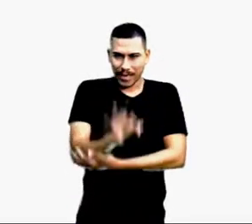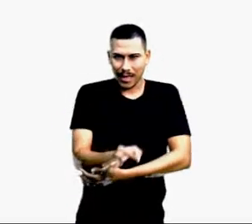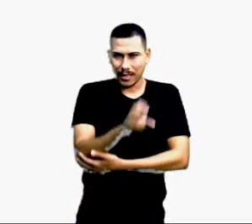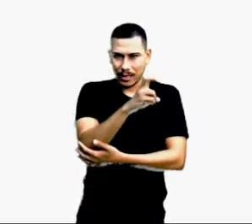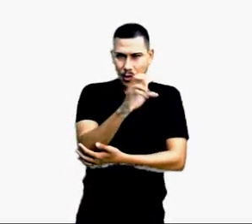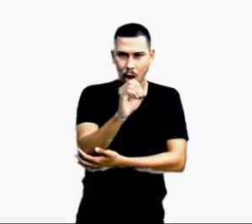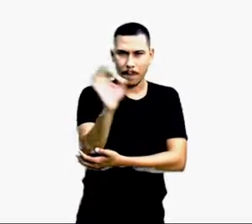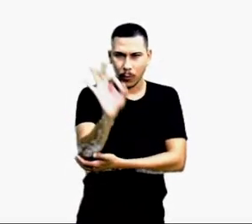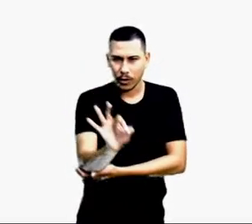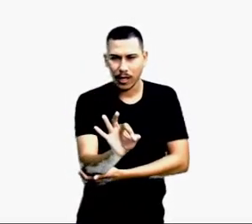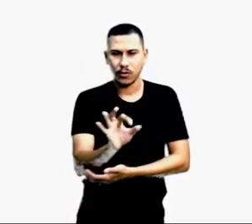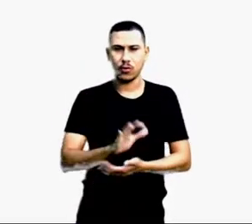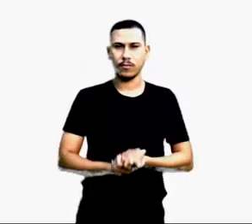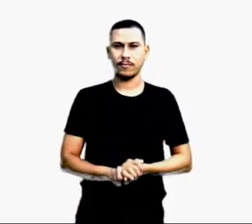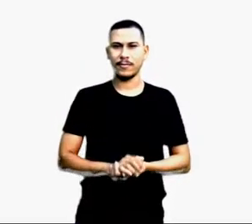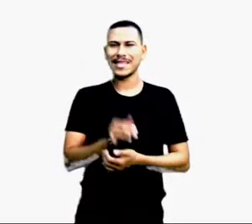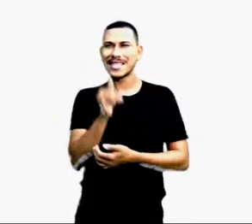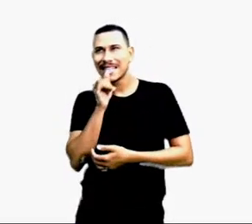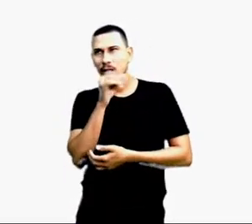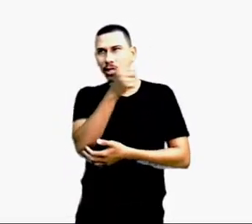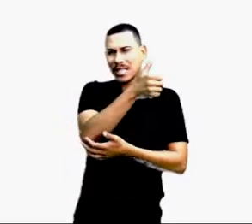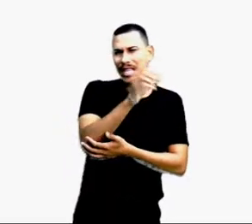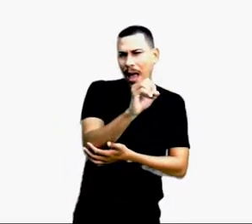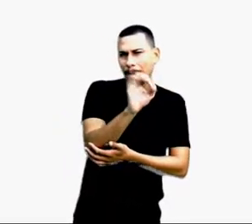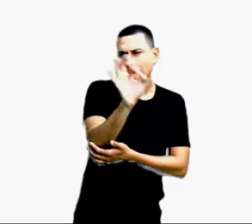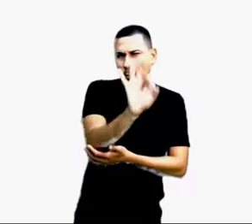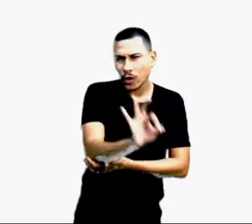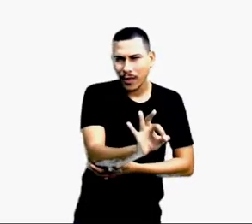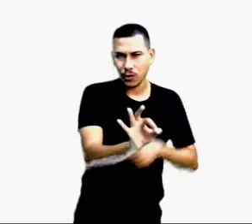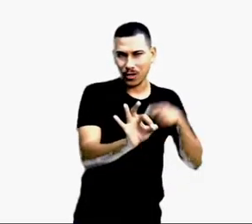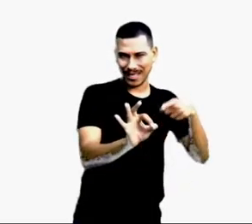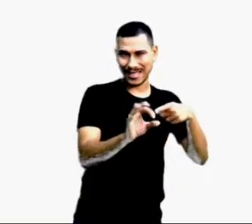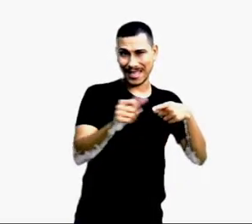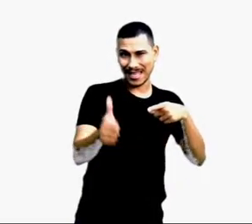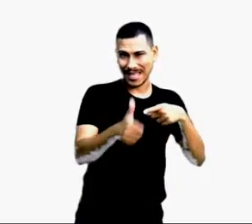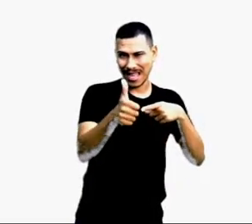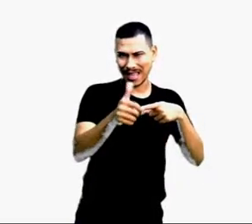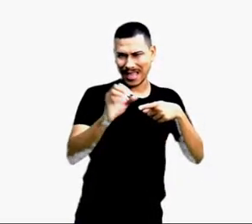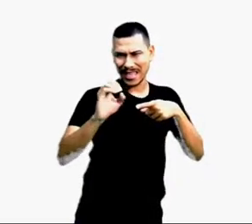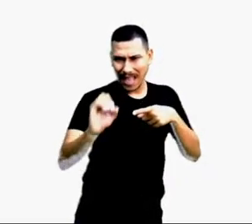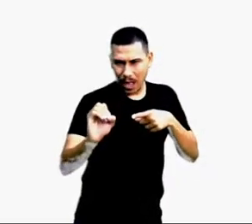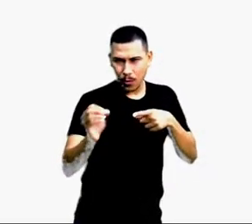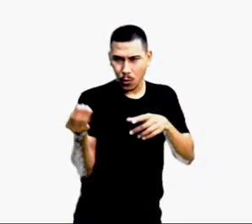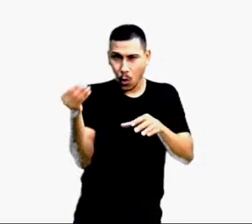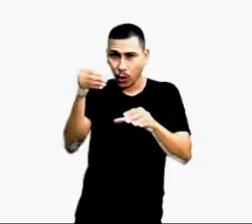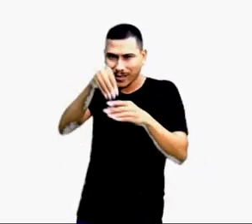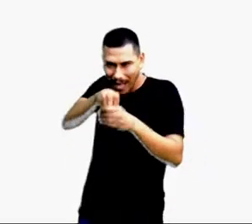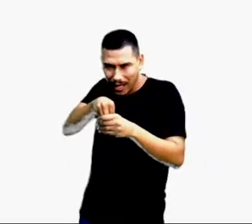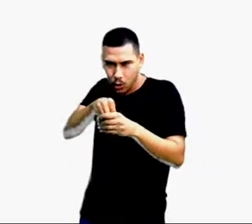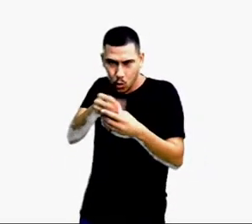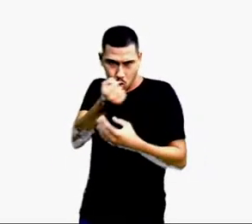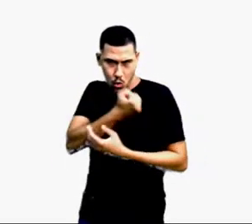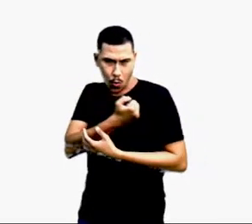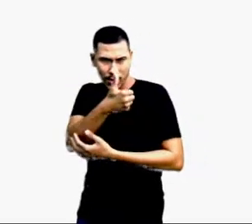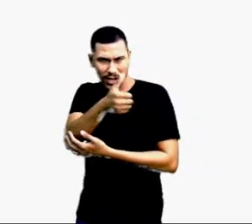50%. E agora, 10%. A décima parte dentro de 100.